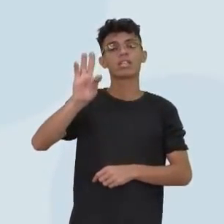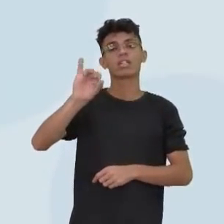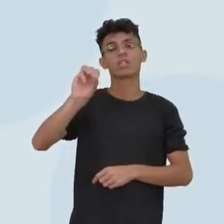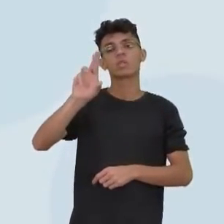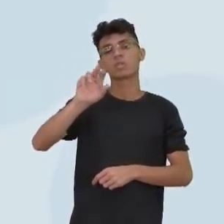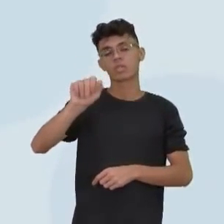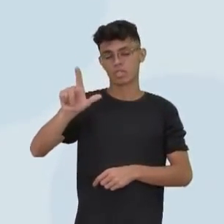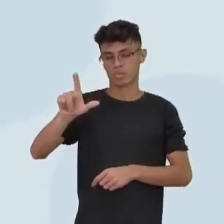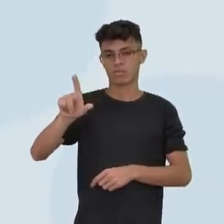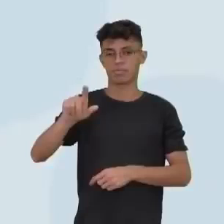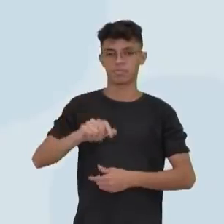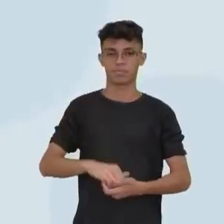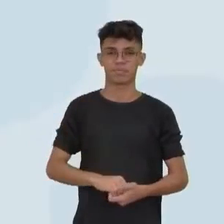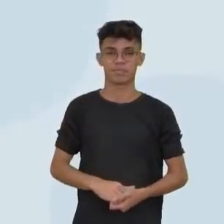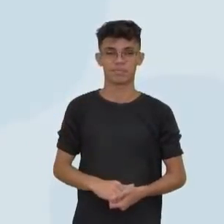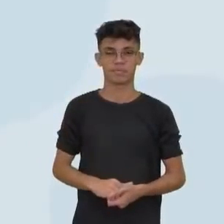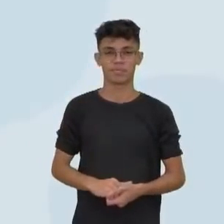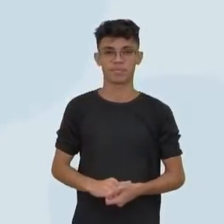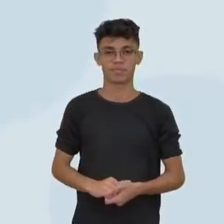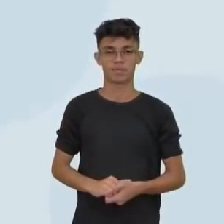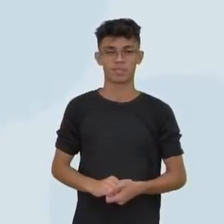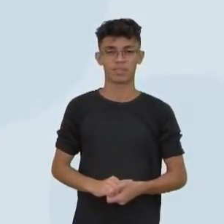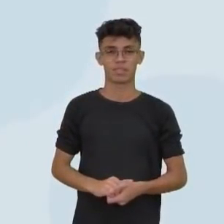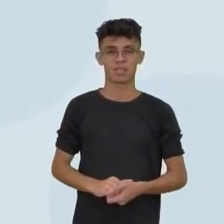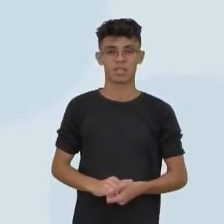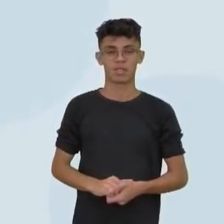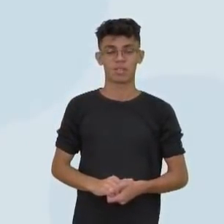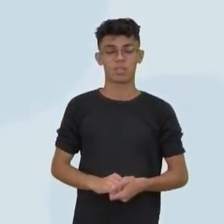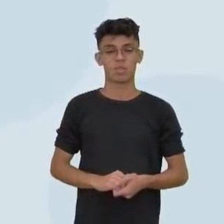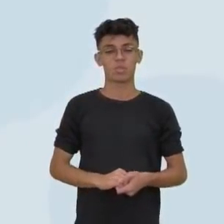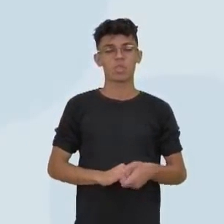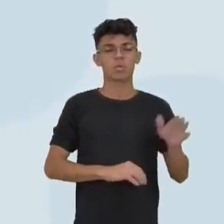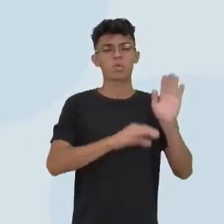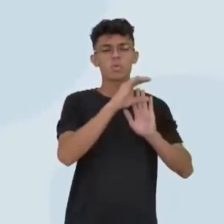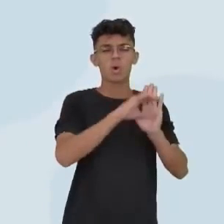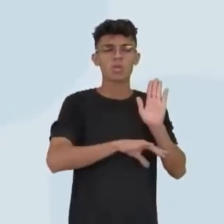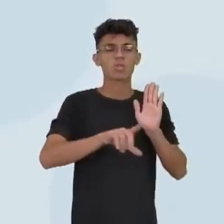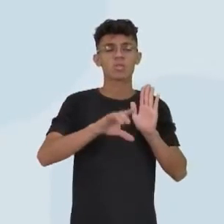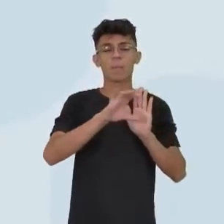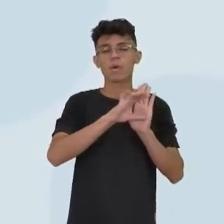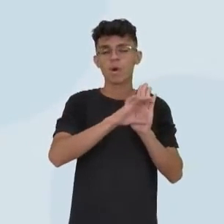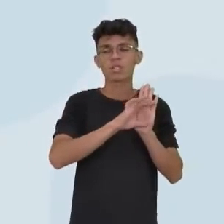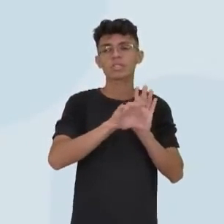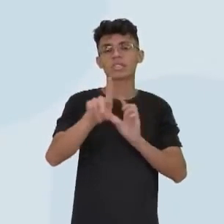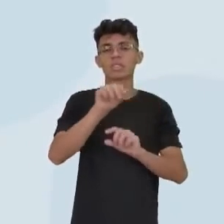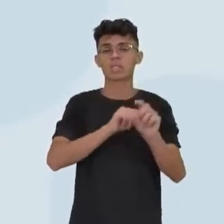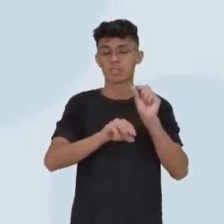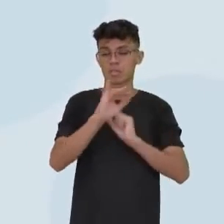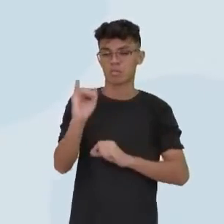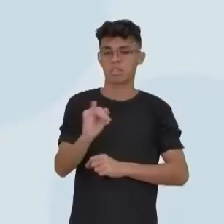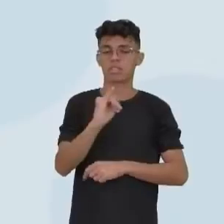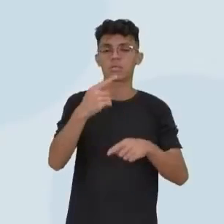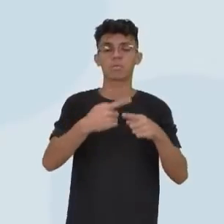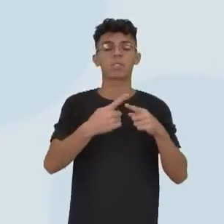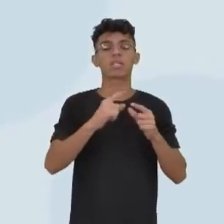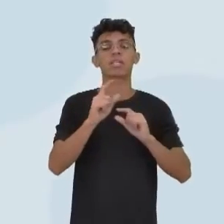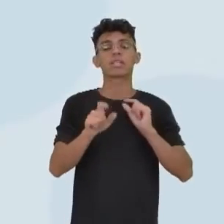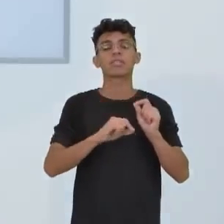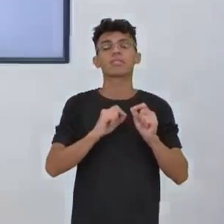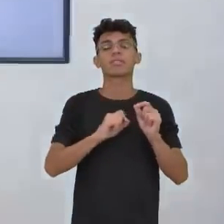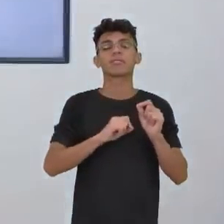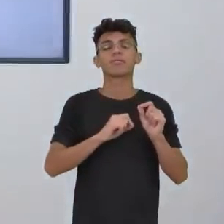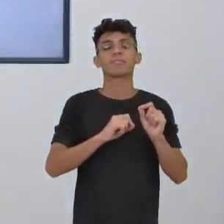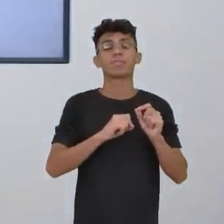Código Eleitoral. Tá? O Código Eleitoral, ele é importante porque ele vai colocar